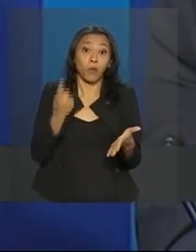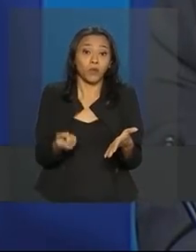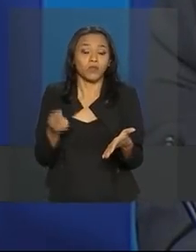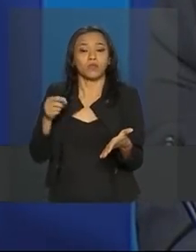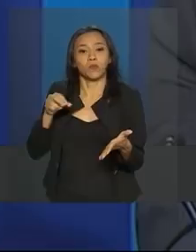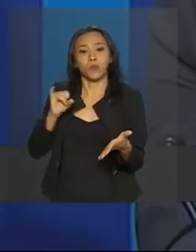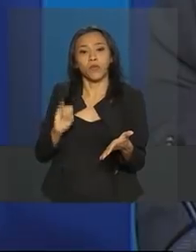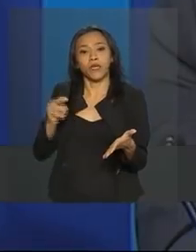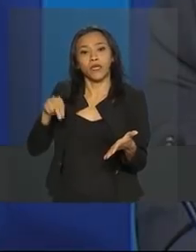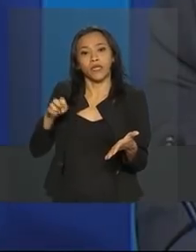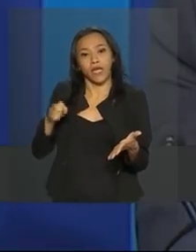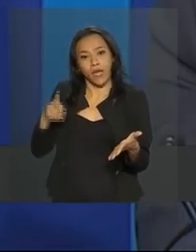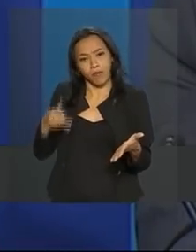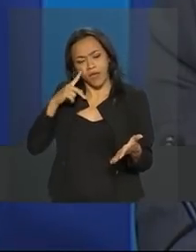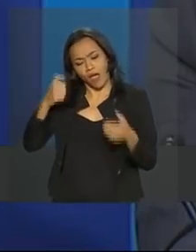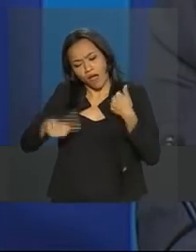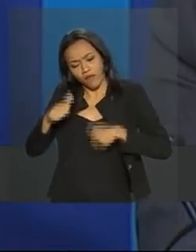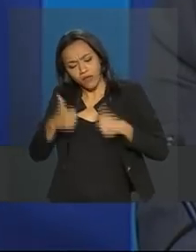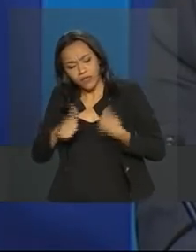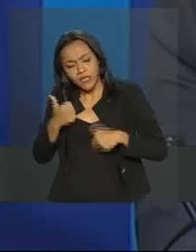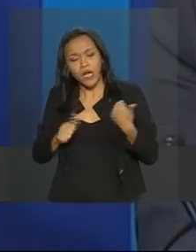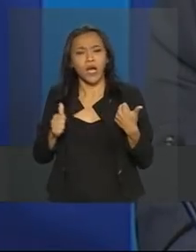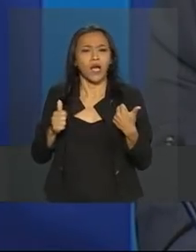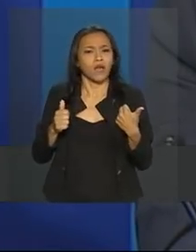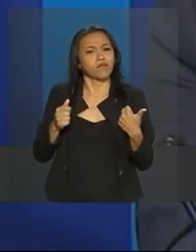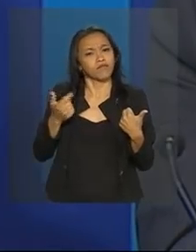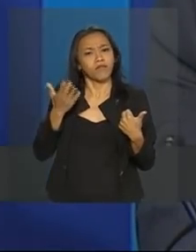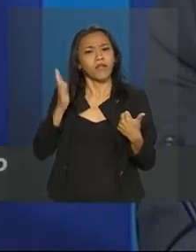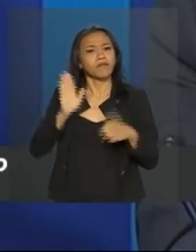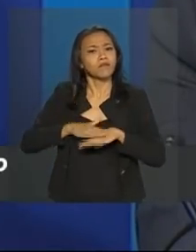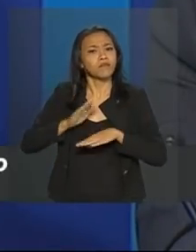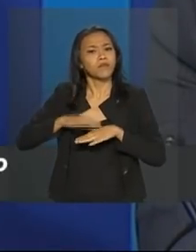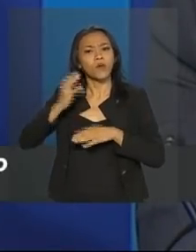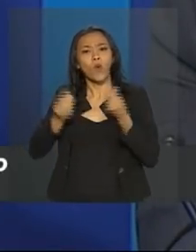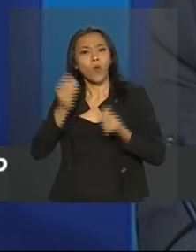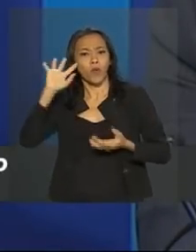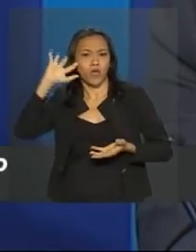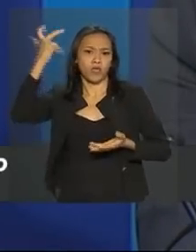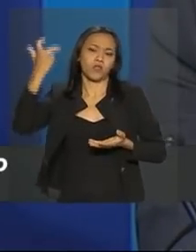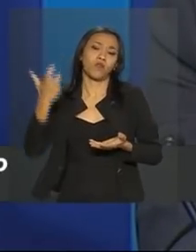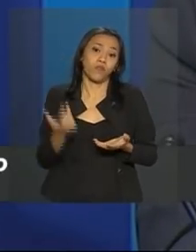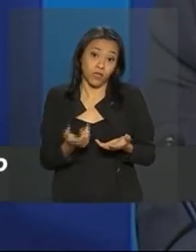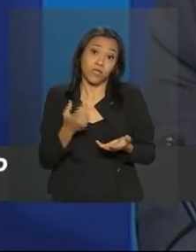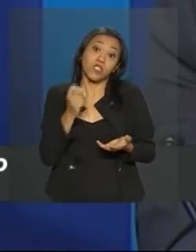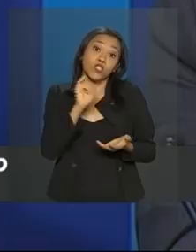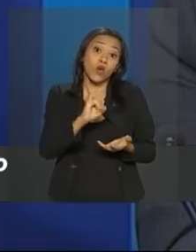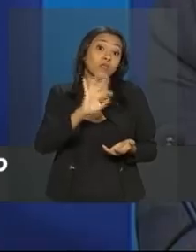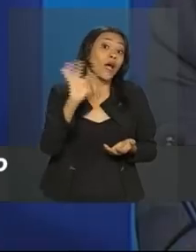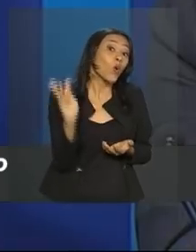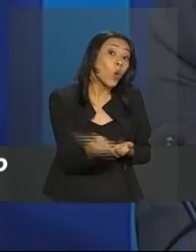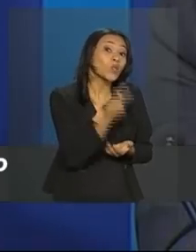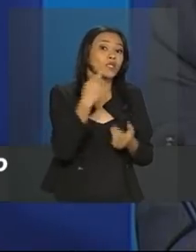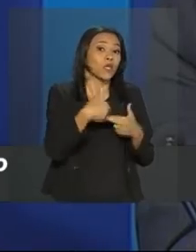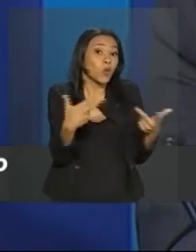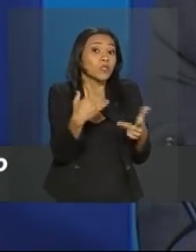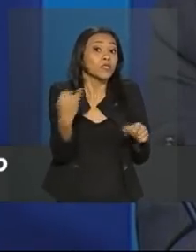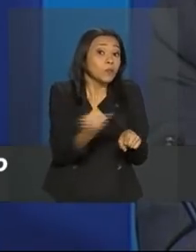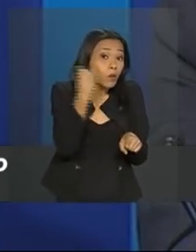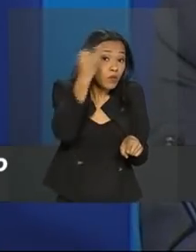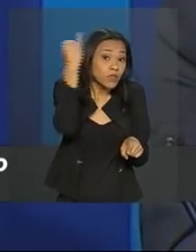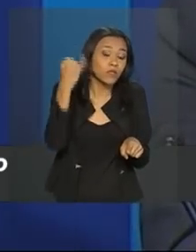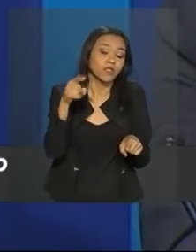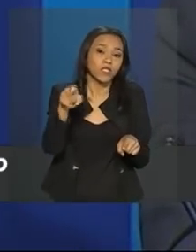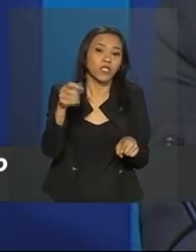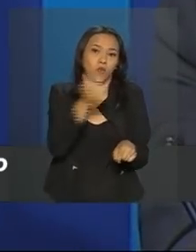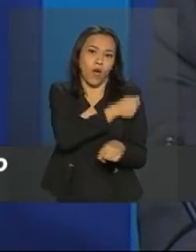a deferir alguma providência tas o caso relevante com o aluno queira registrar então vai ter um